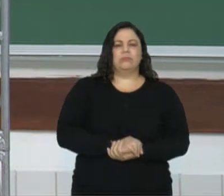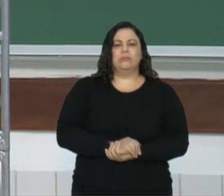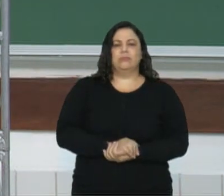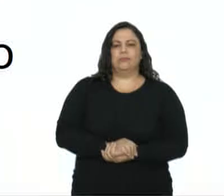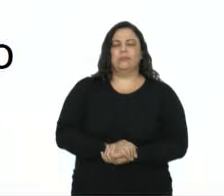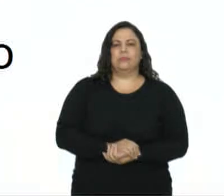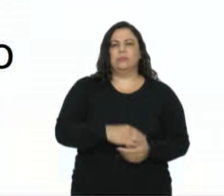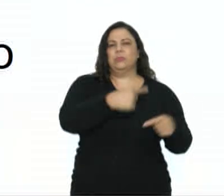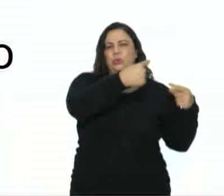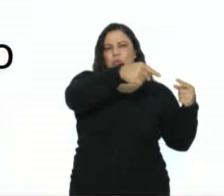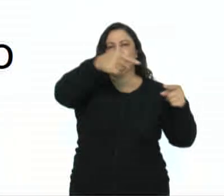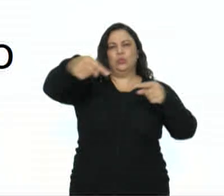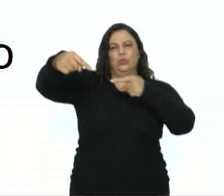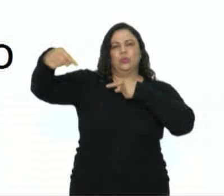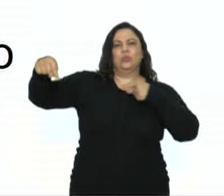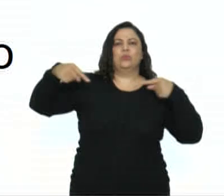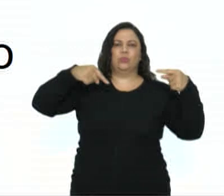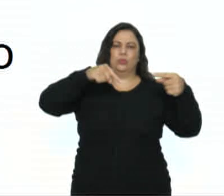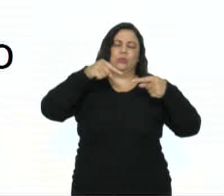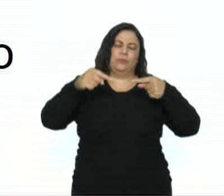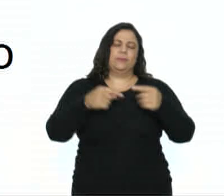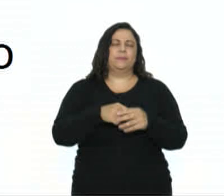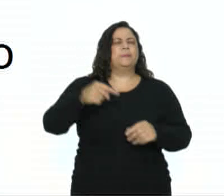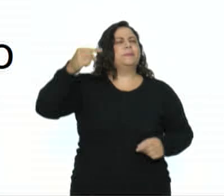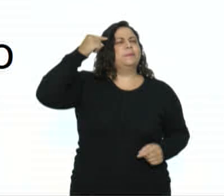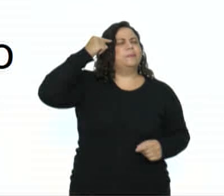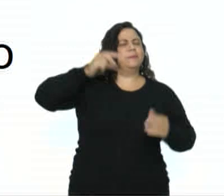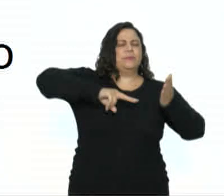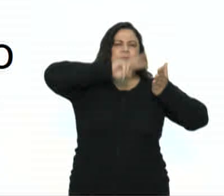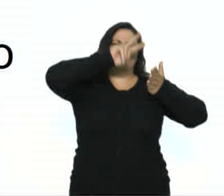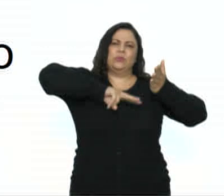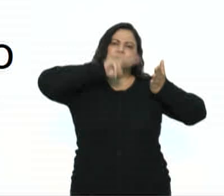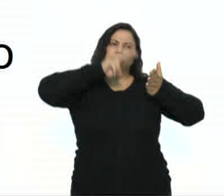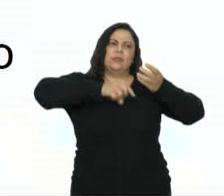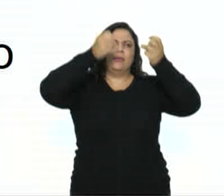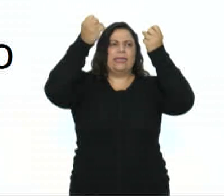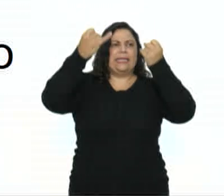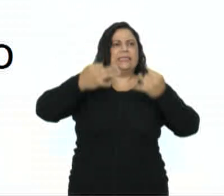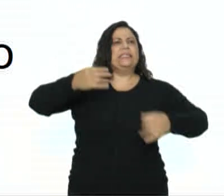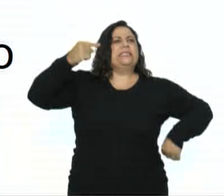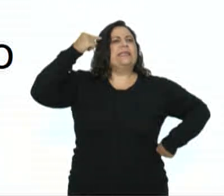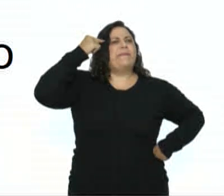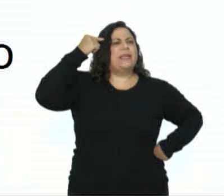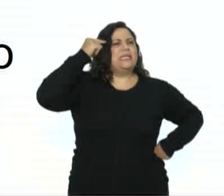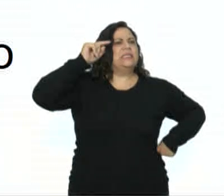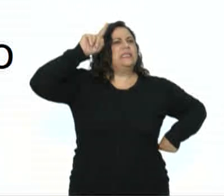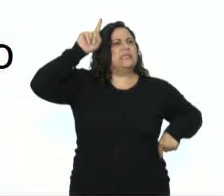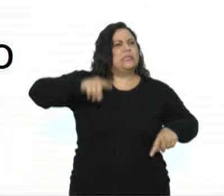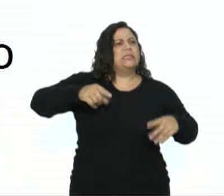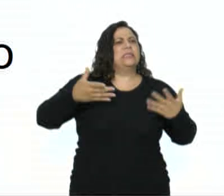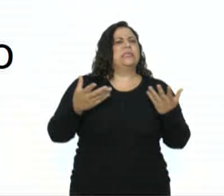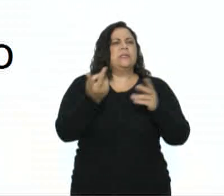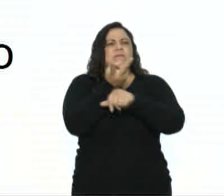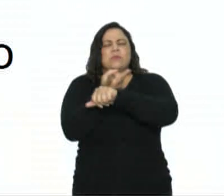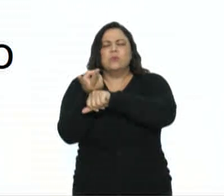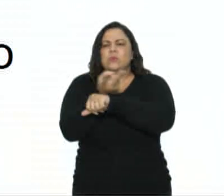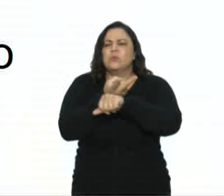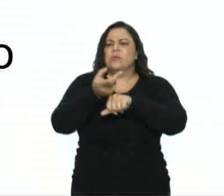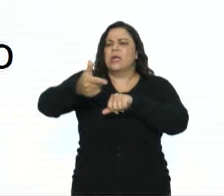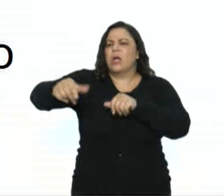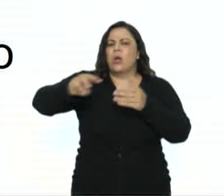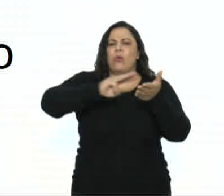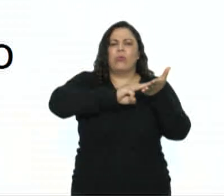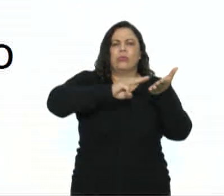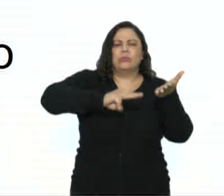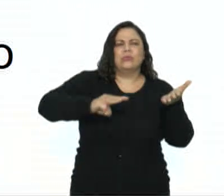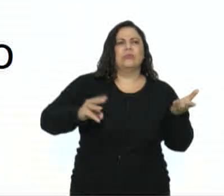No seu livro ele diz: pensei ser mister procurar algum outro método. Assim, em vez desse grande